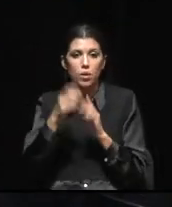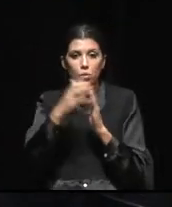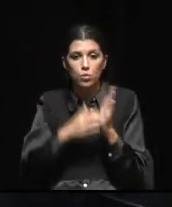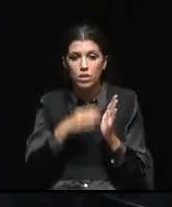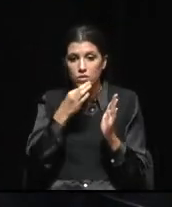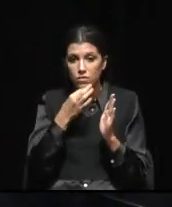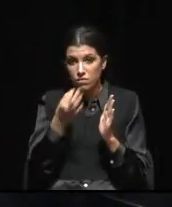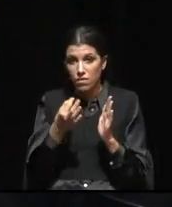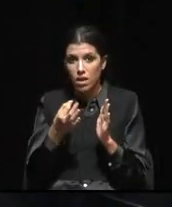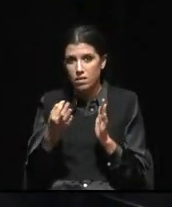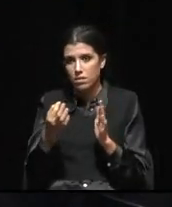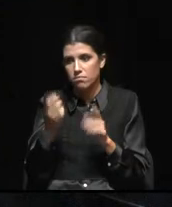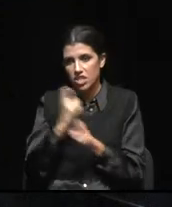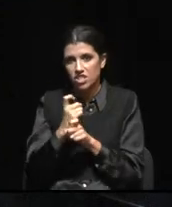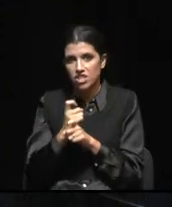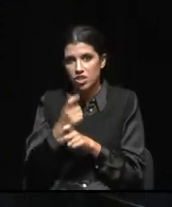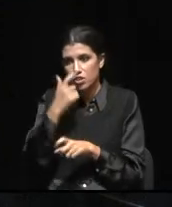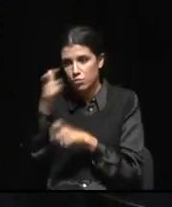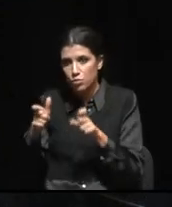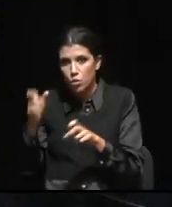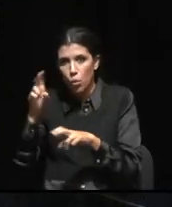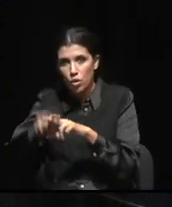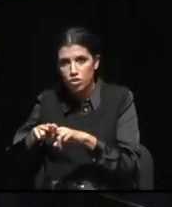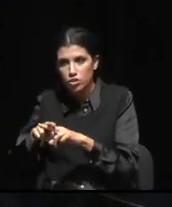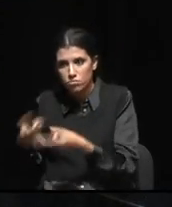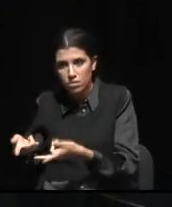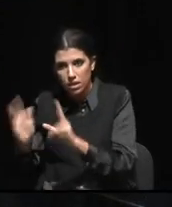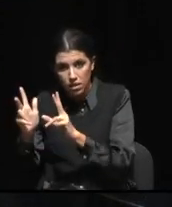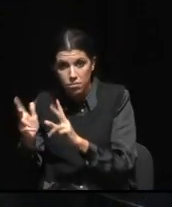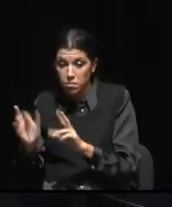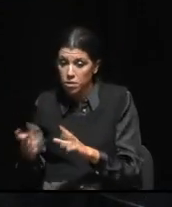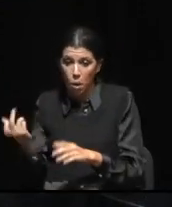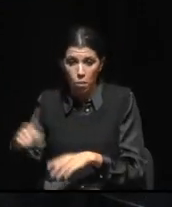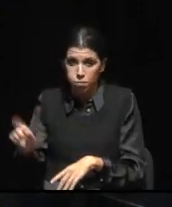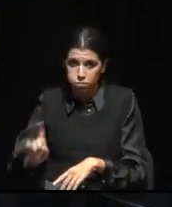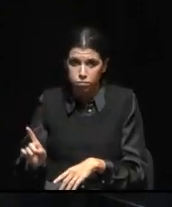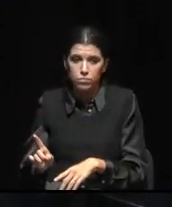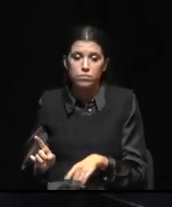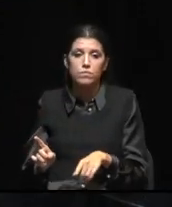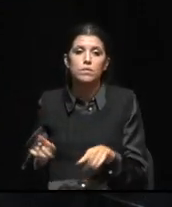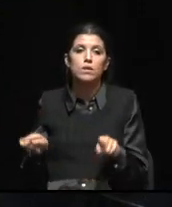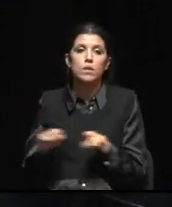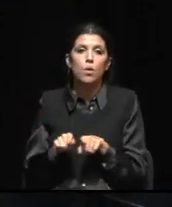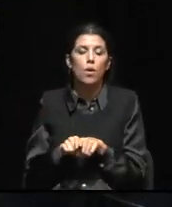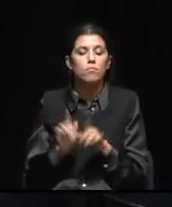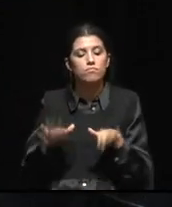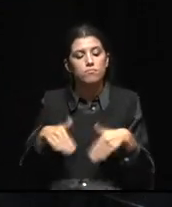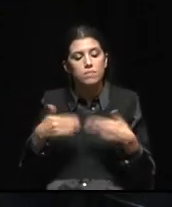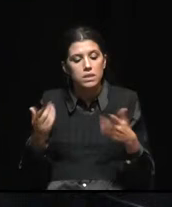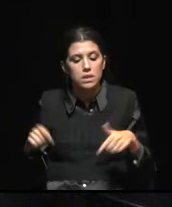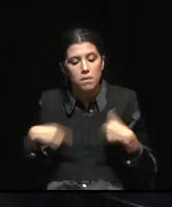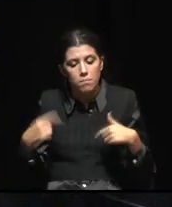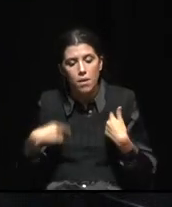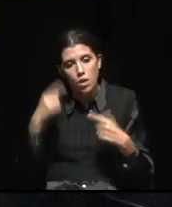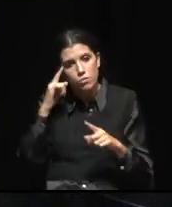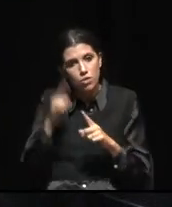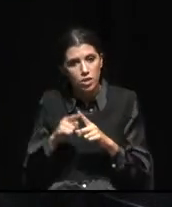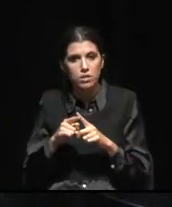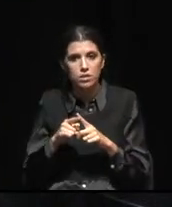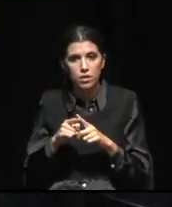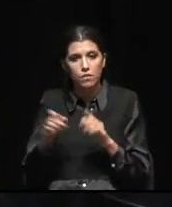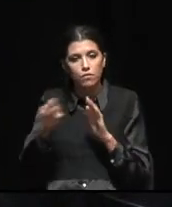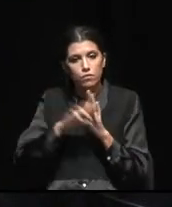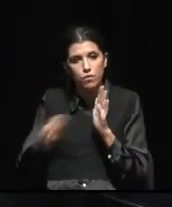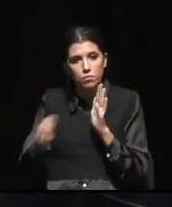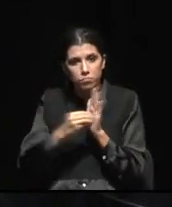detidos pelo amasso o que também se não verificou apesar do seu fracasso na concretização dos seus principais objetivos esta